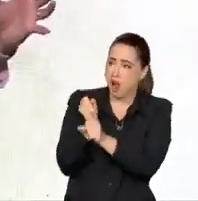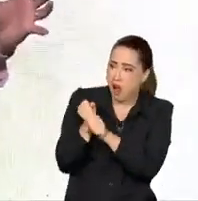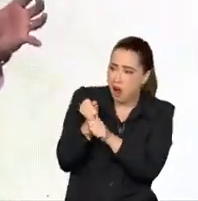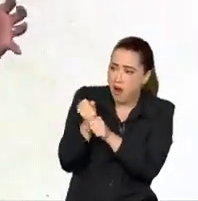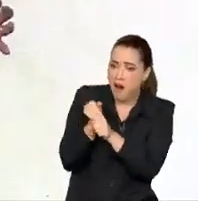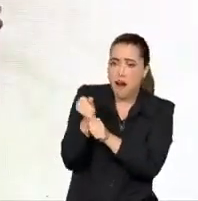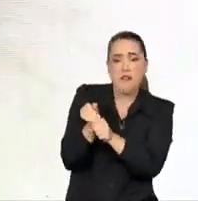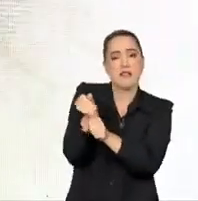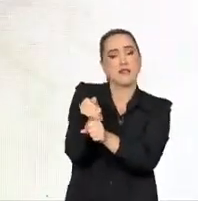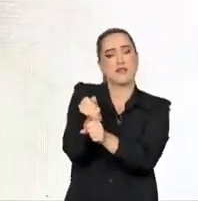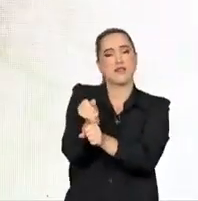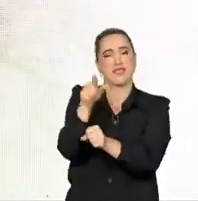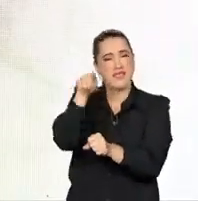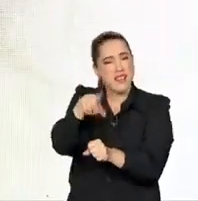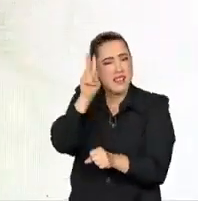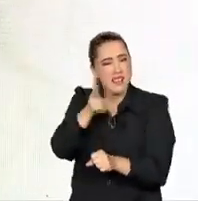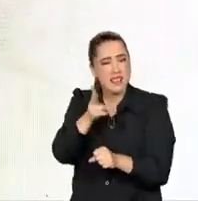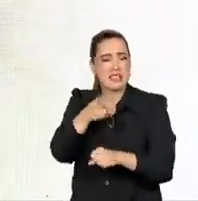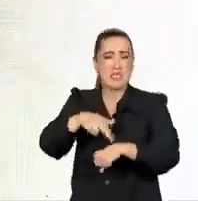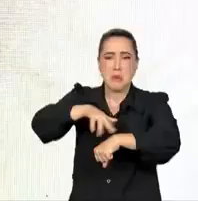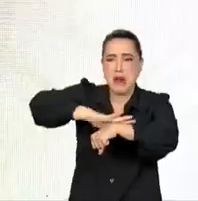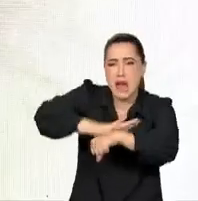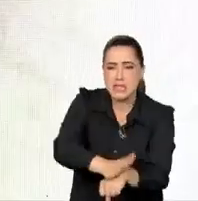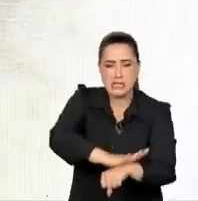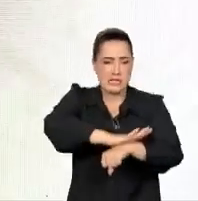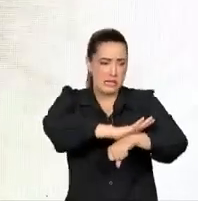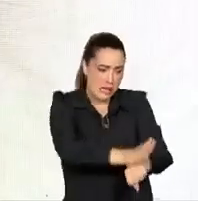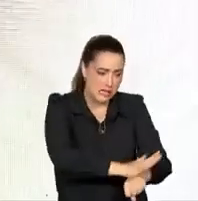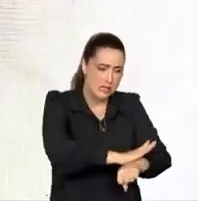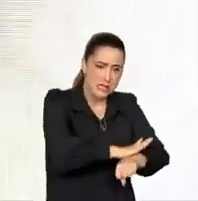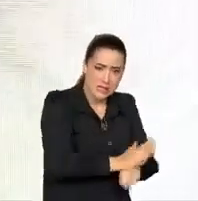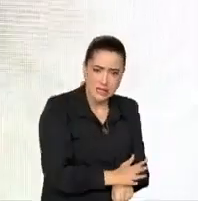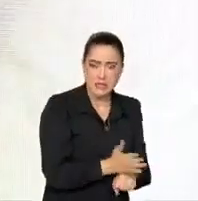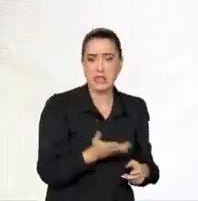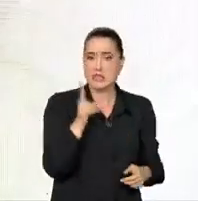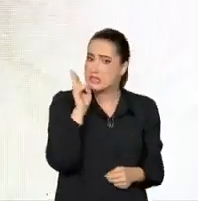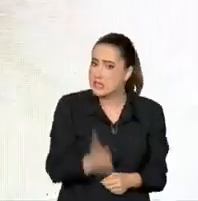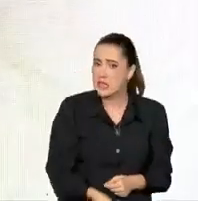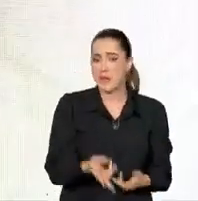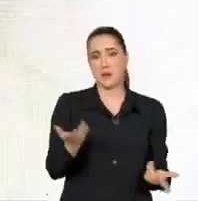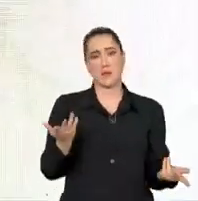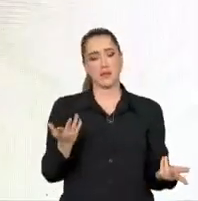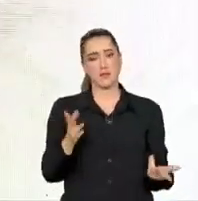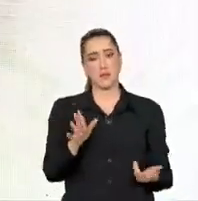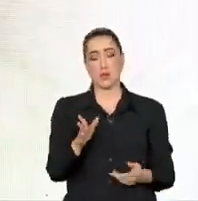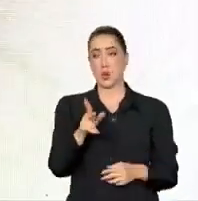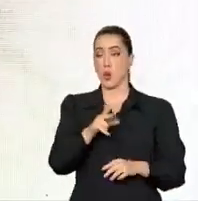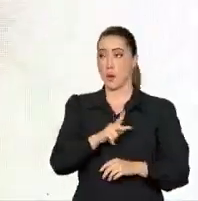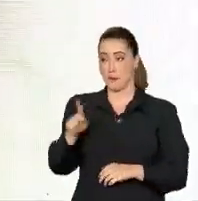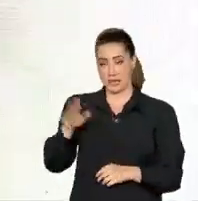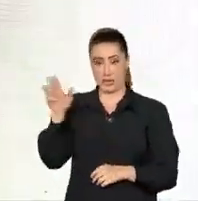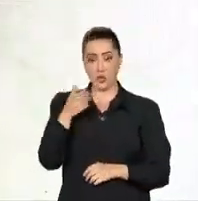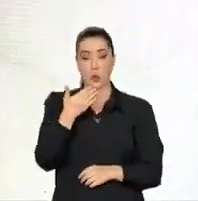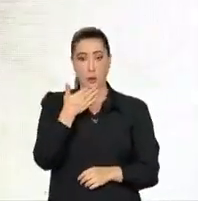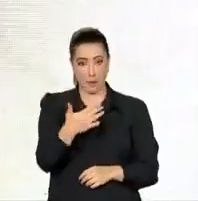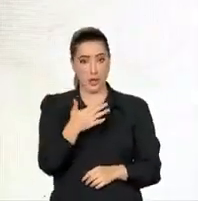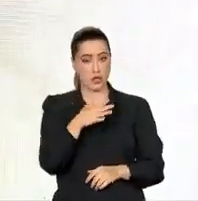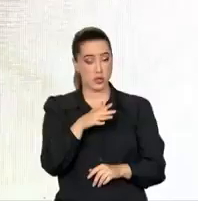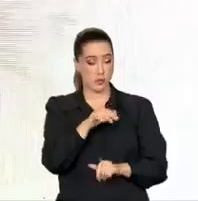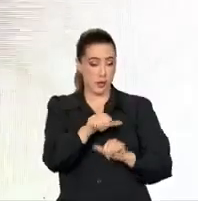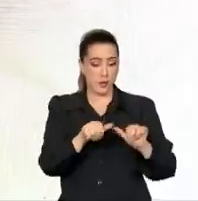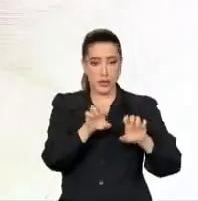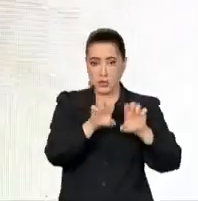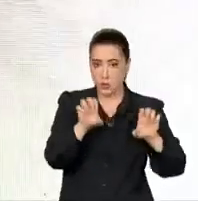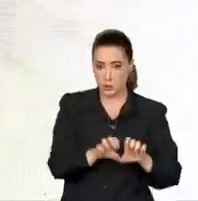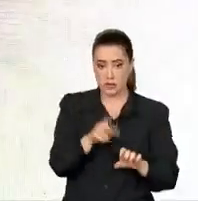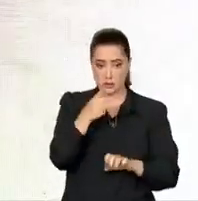há anos, é extremamente racista. Quando o presidente Lula pede para reestruturar esse ministério, eu não faço